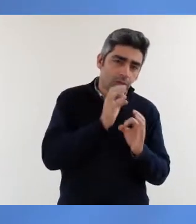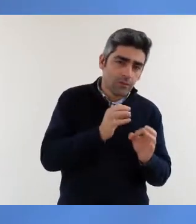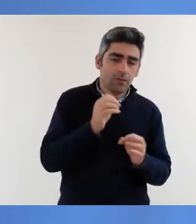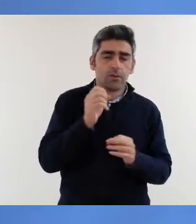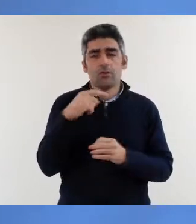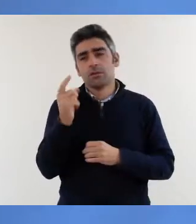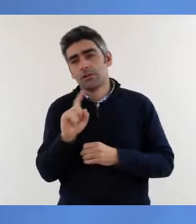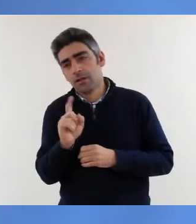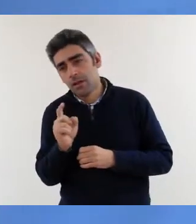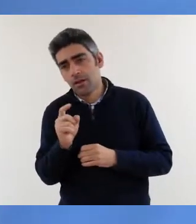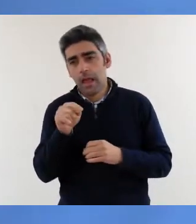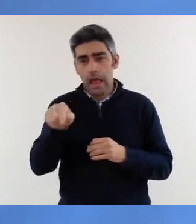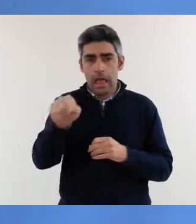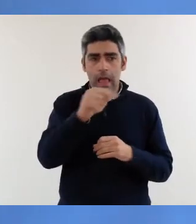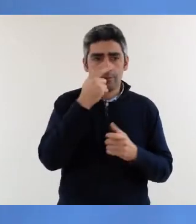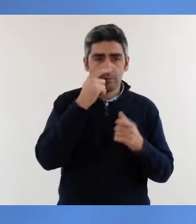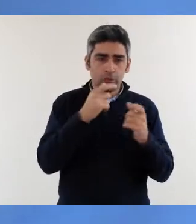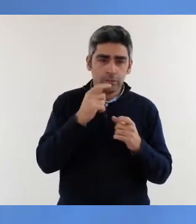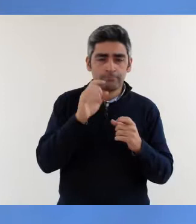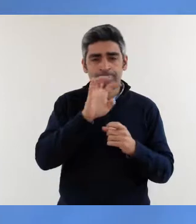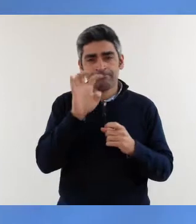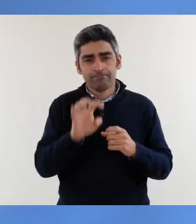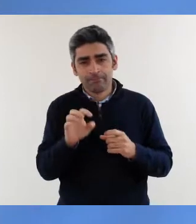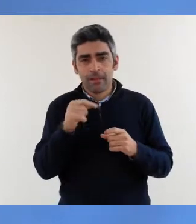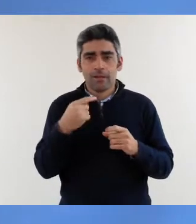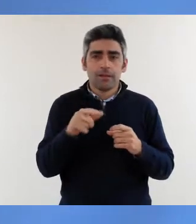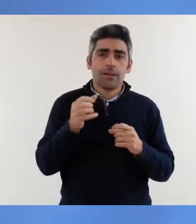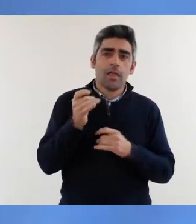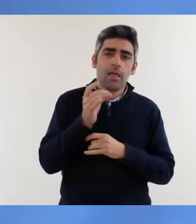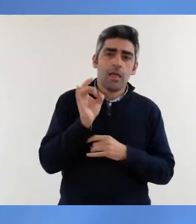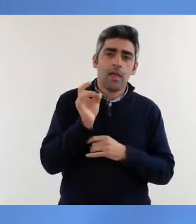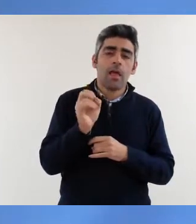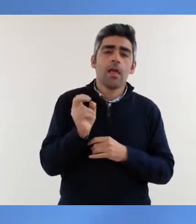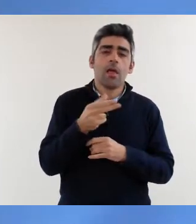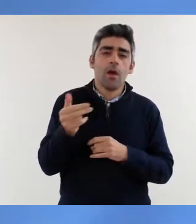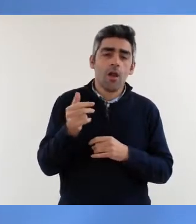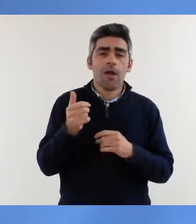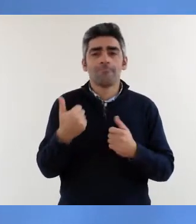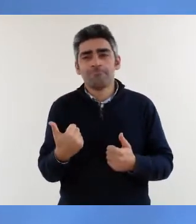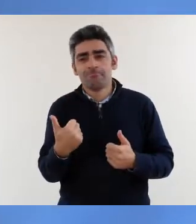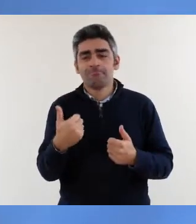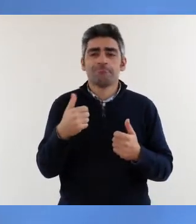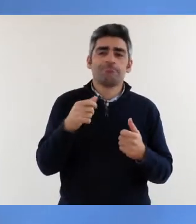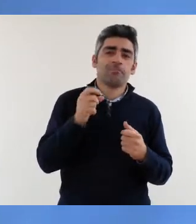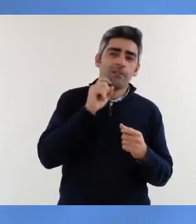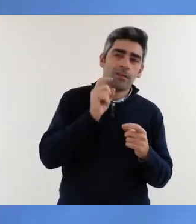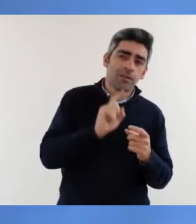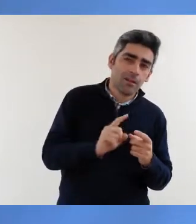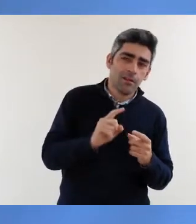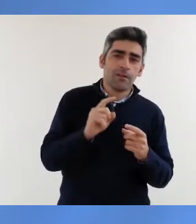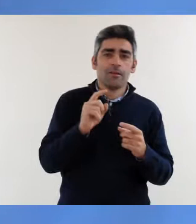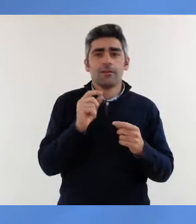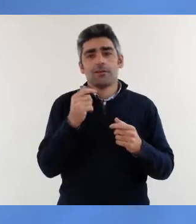todos temos essa noção um estrondo defendendo estamos na sala reticências enormes a introdução do